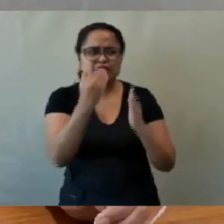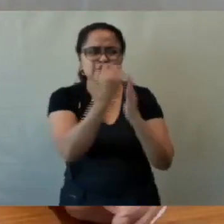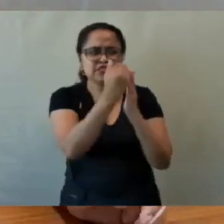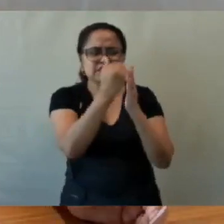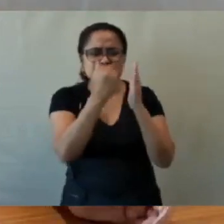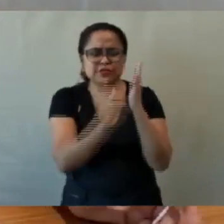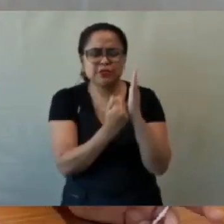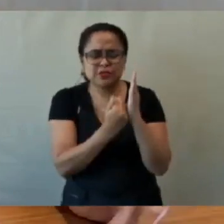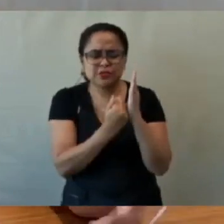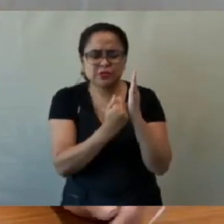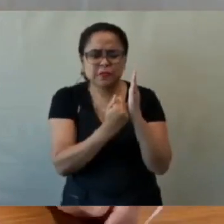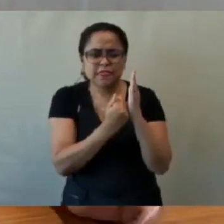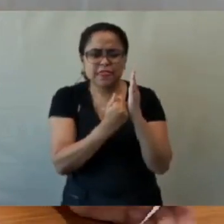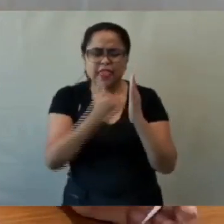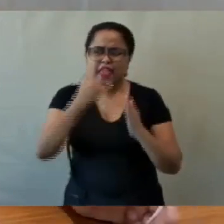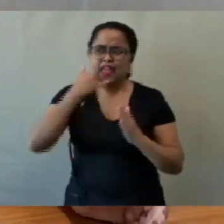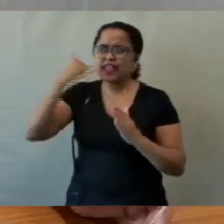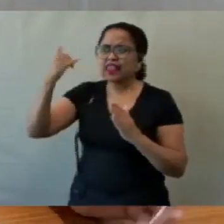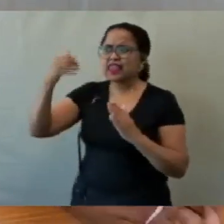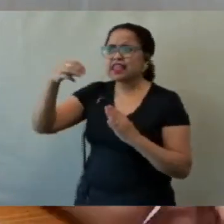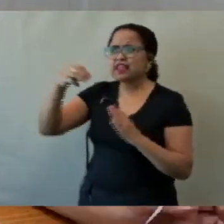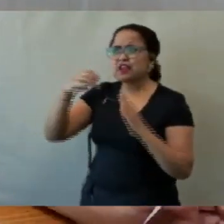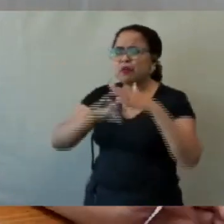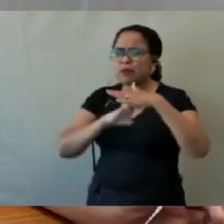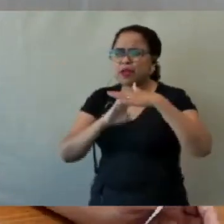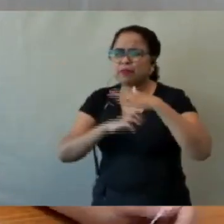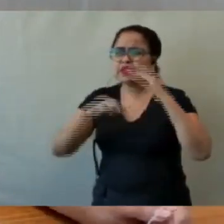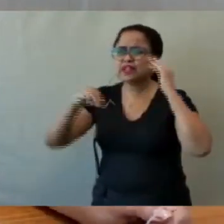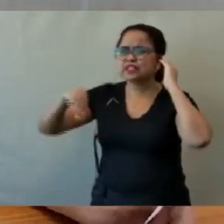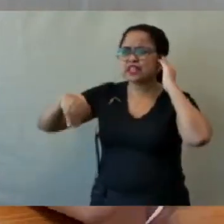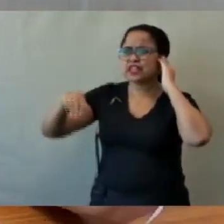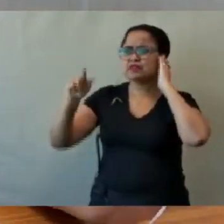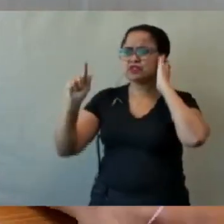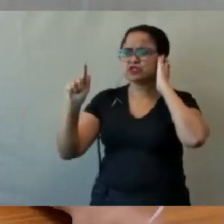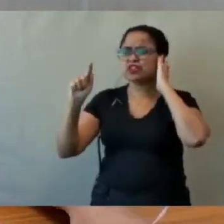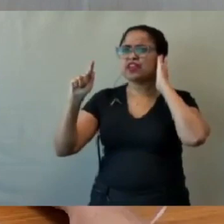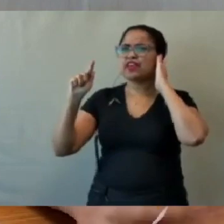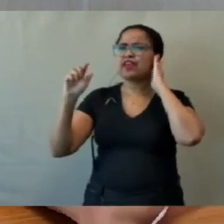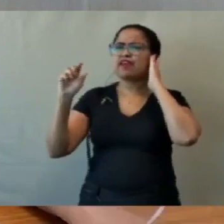liga para a MGS, né? Liga agora, que agora é o chat, né?